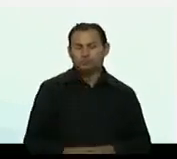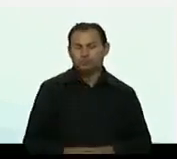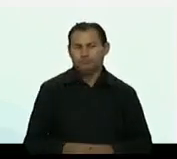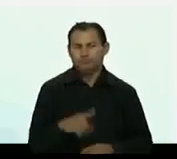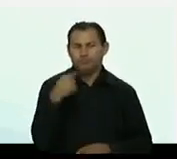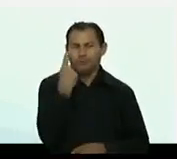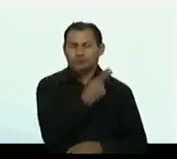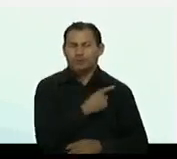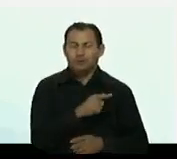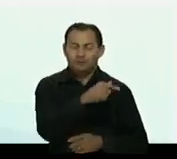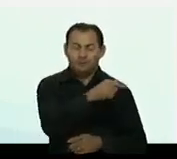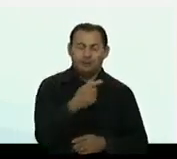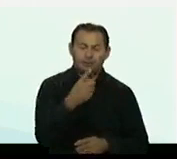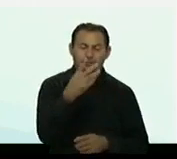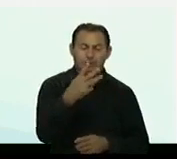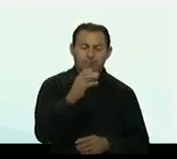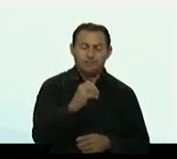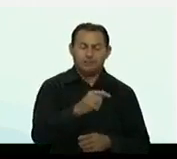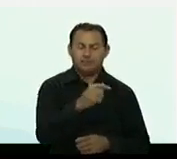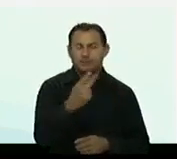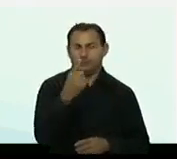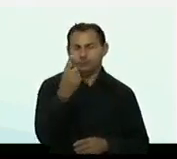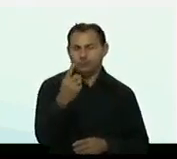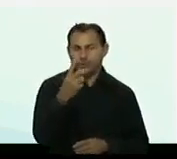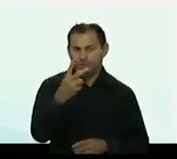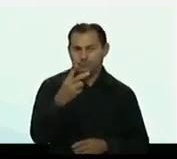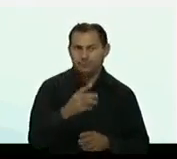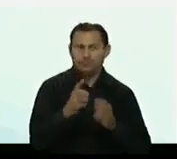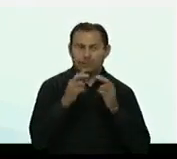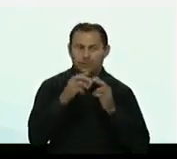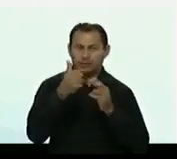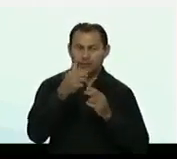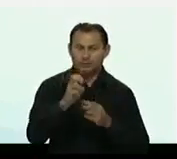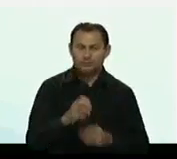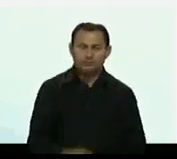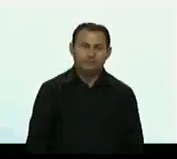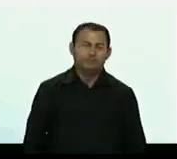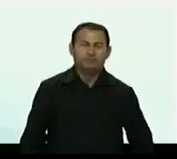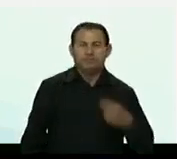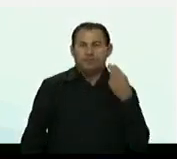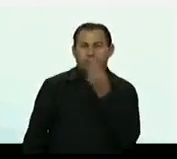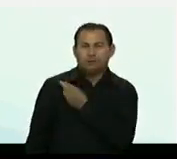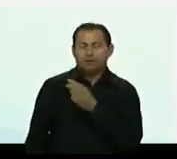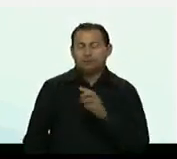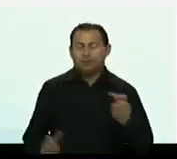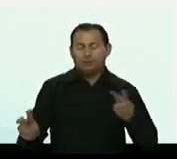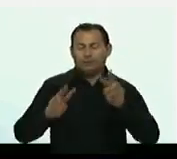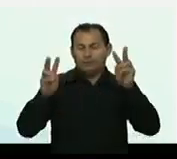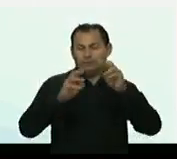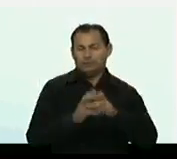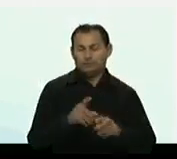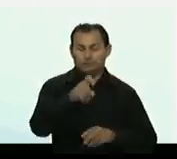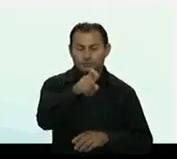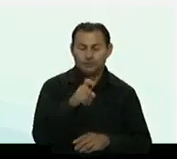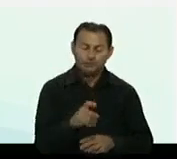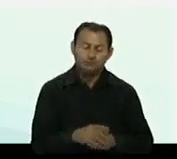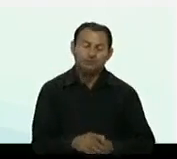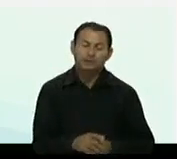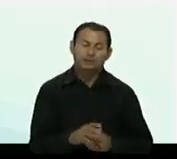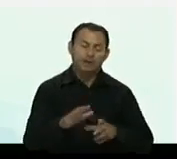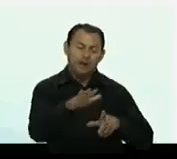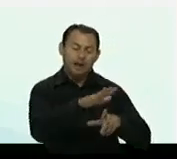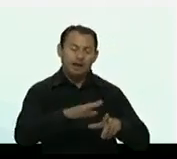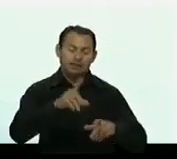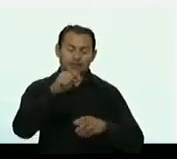Então, nós teremos menos 30 sobre menos 2 é 15. Assim, nós determinamos o valor do x para que a